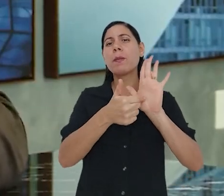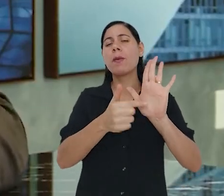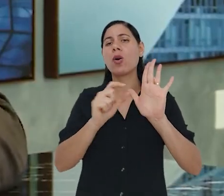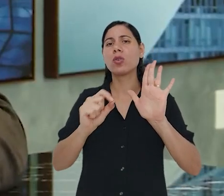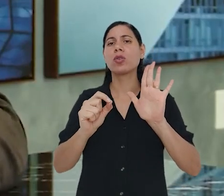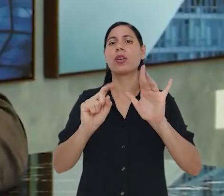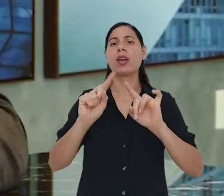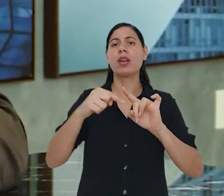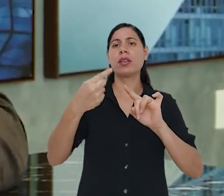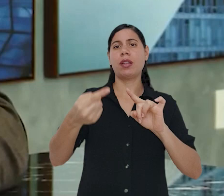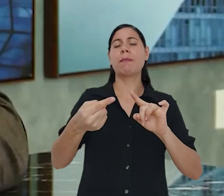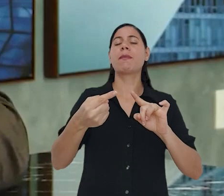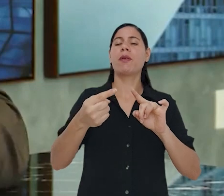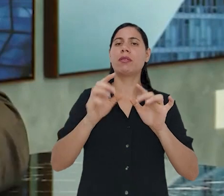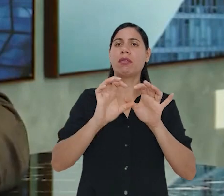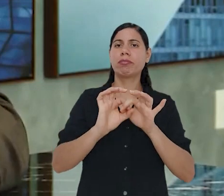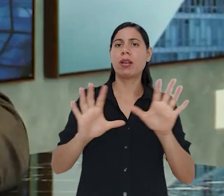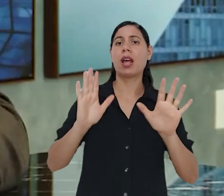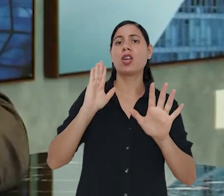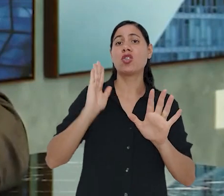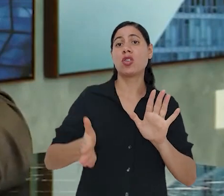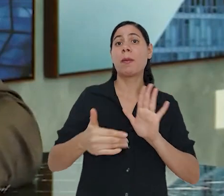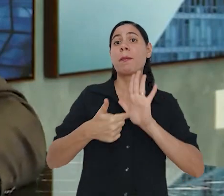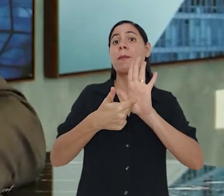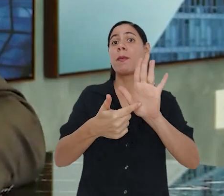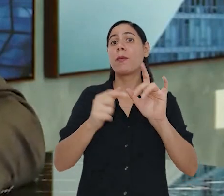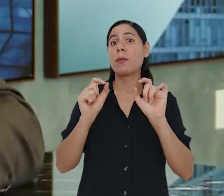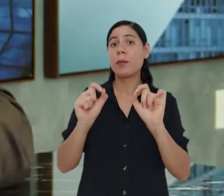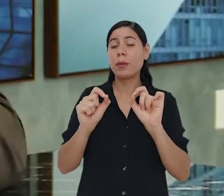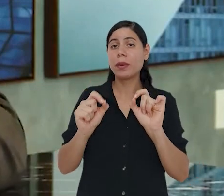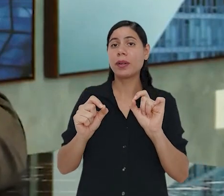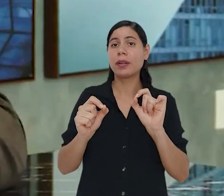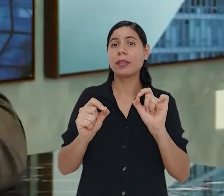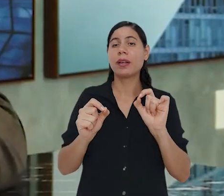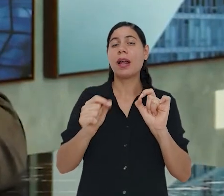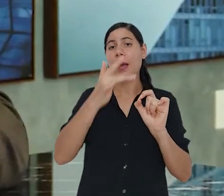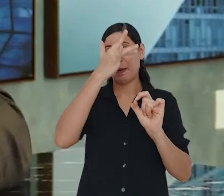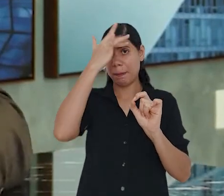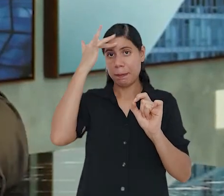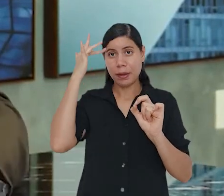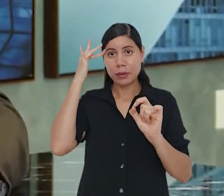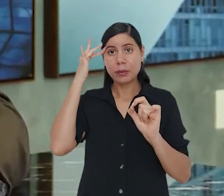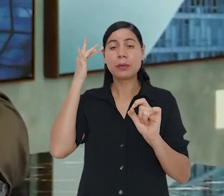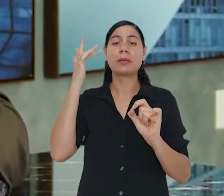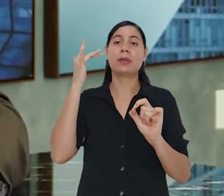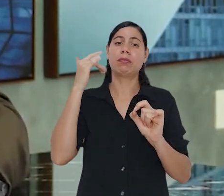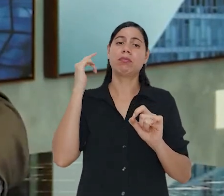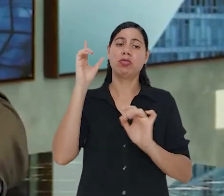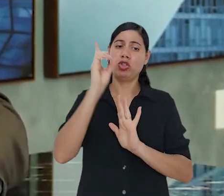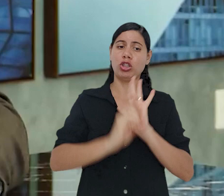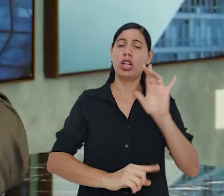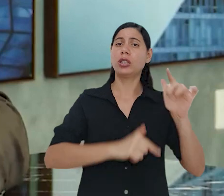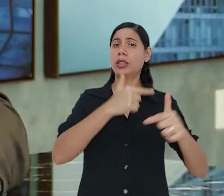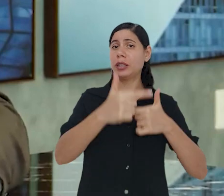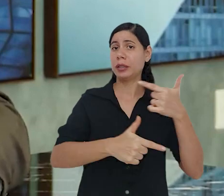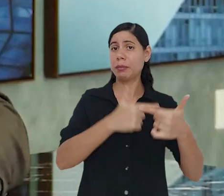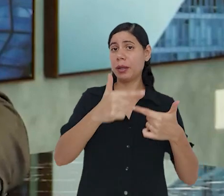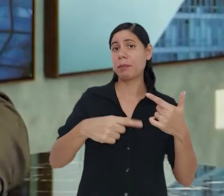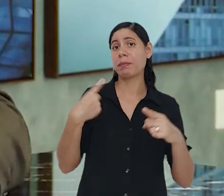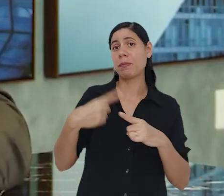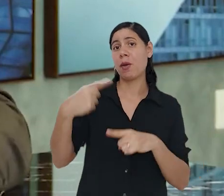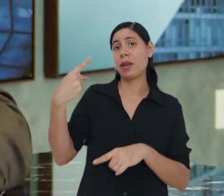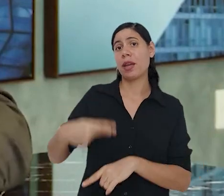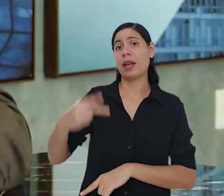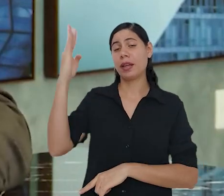regime semiaberto, ela já prevê aquele que está custodiado ter o direito de trabalhar. Por quê? Porque no